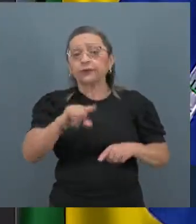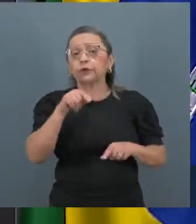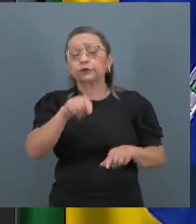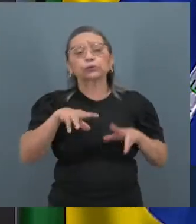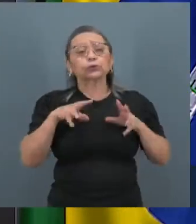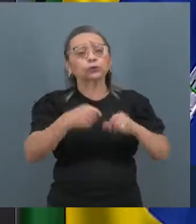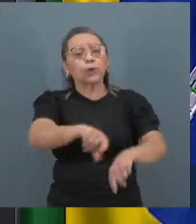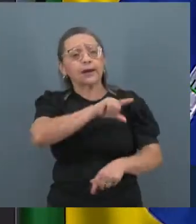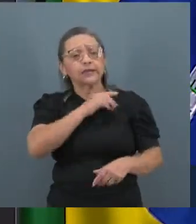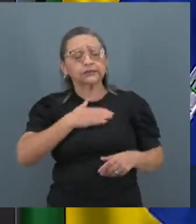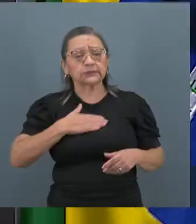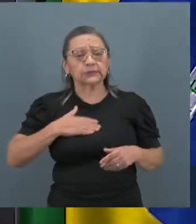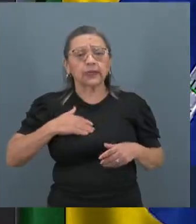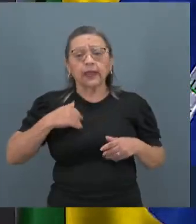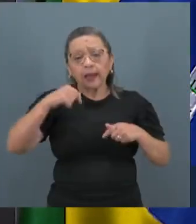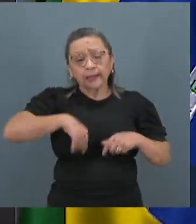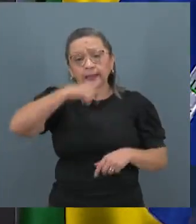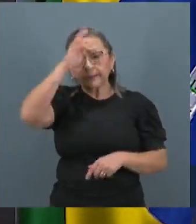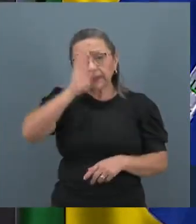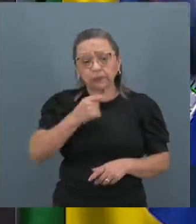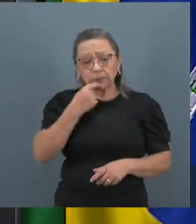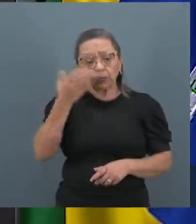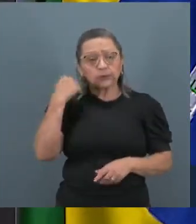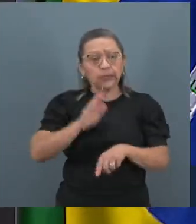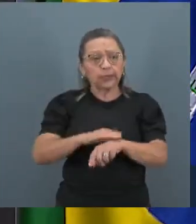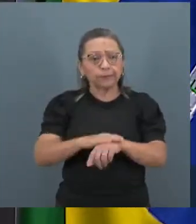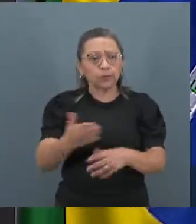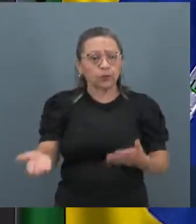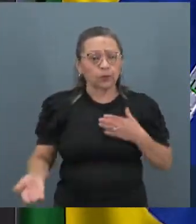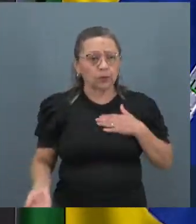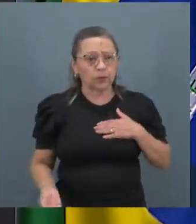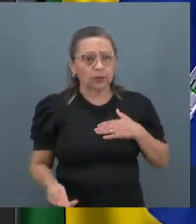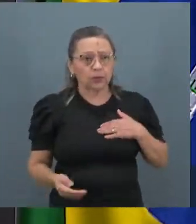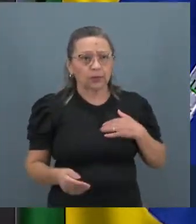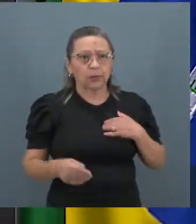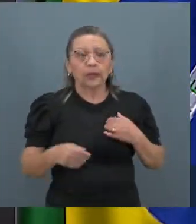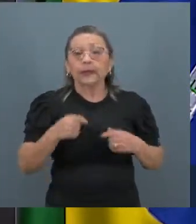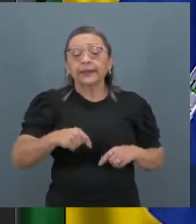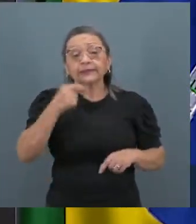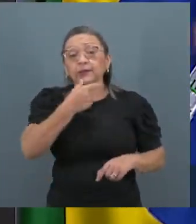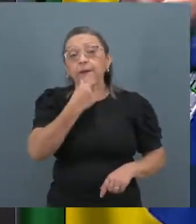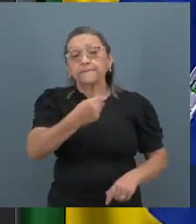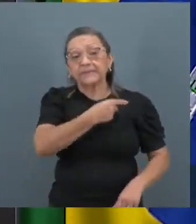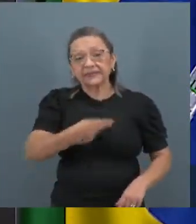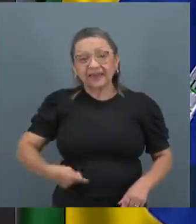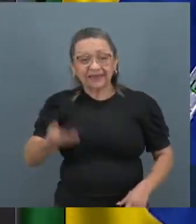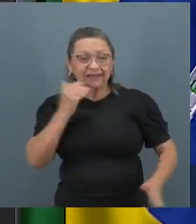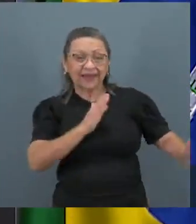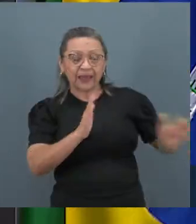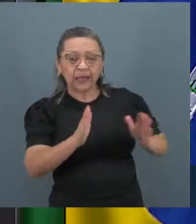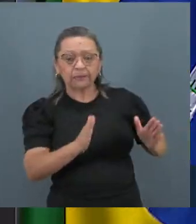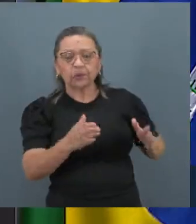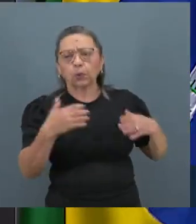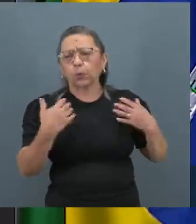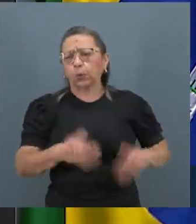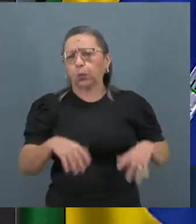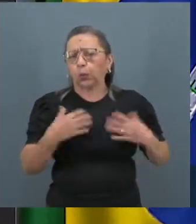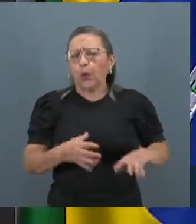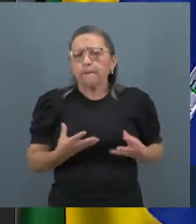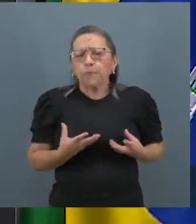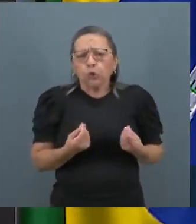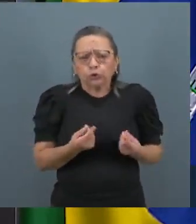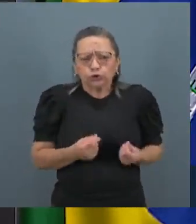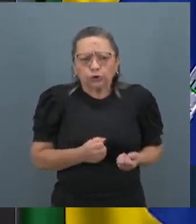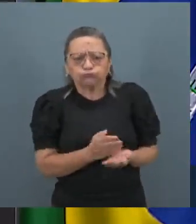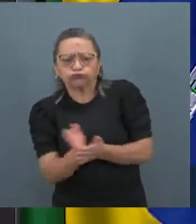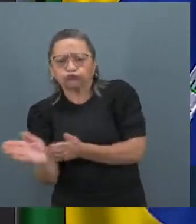terror aqui no Brasil há poucos anos atrás. Tanto que o presidente à época era tanta lavagem de dinheiro, corrupção,